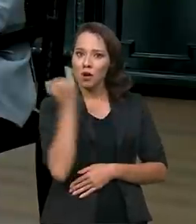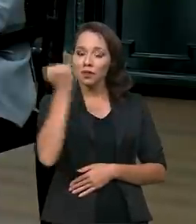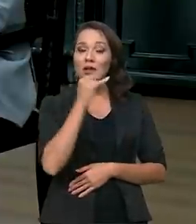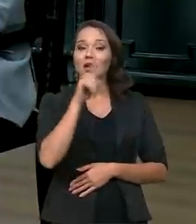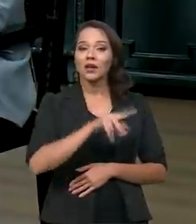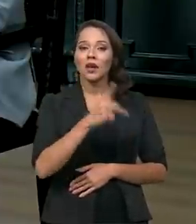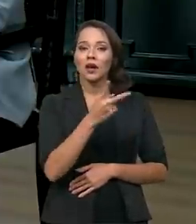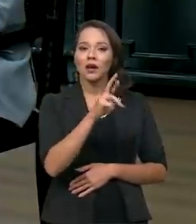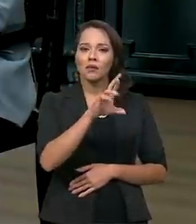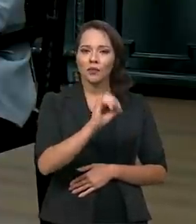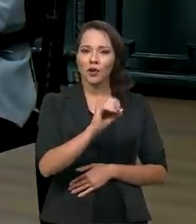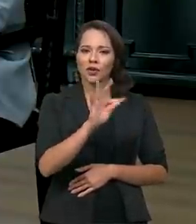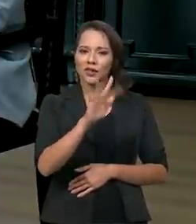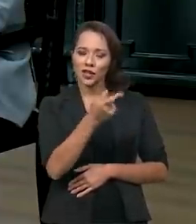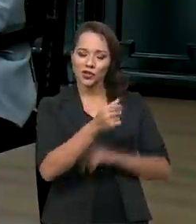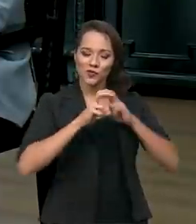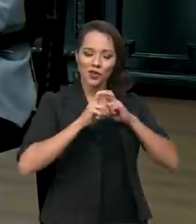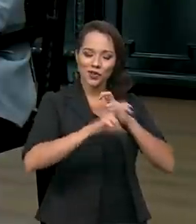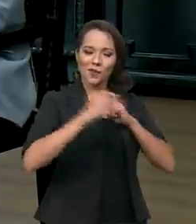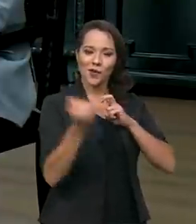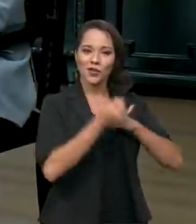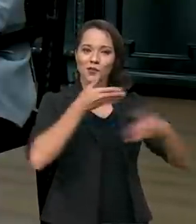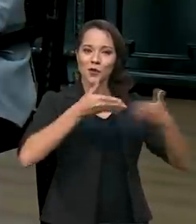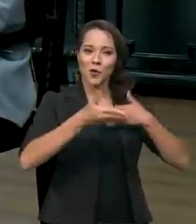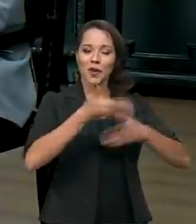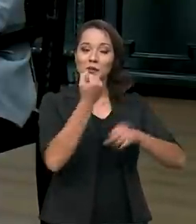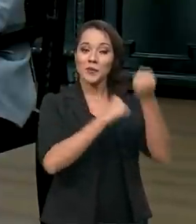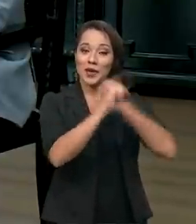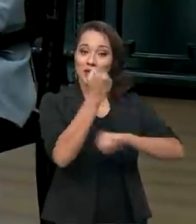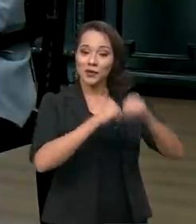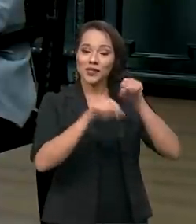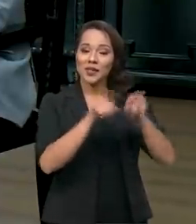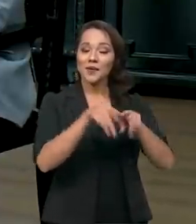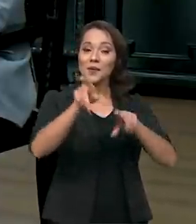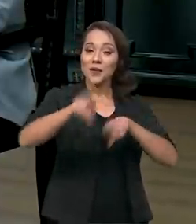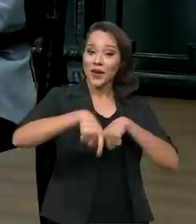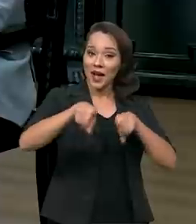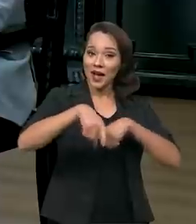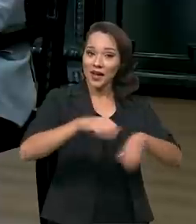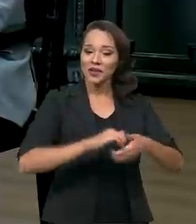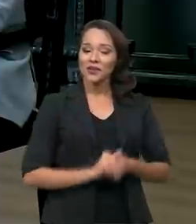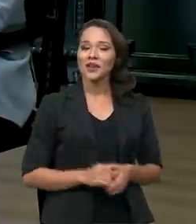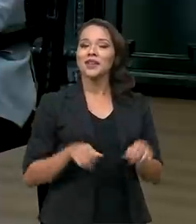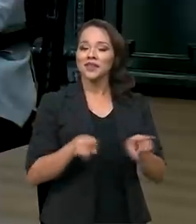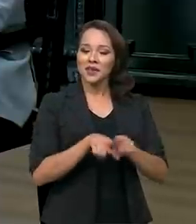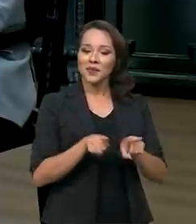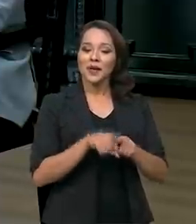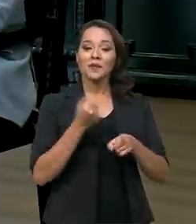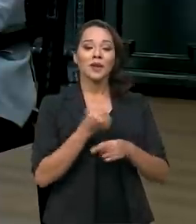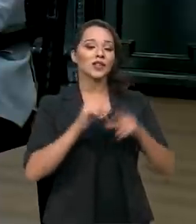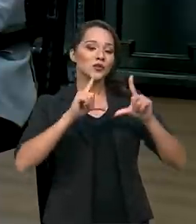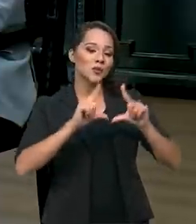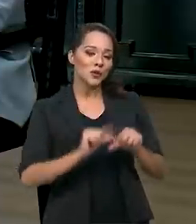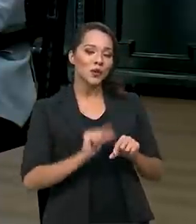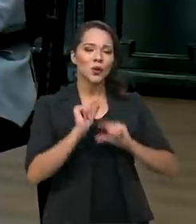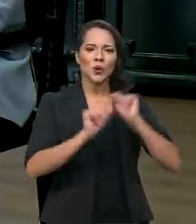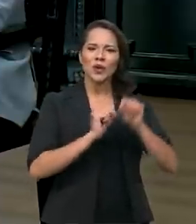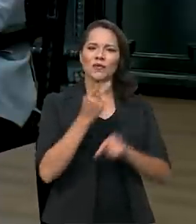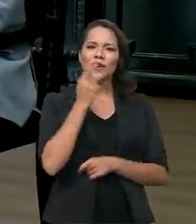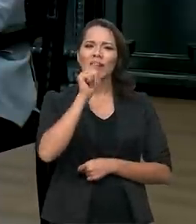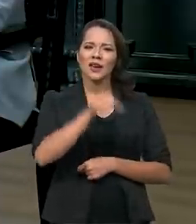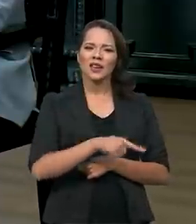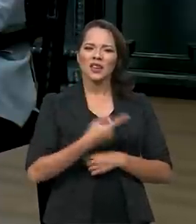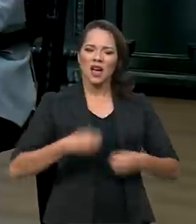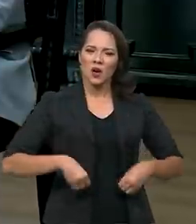que é o ProTrilhos, tão importante aí para o comércio, para a indústria, para o agronegócio e também para diminuir o que a gente chama aí